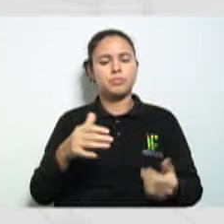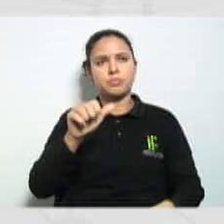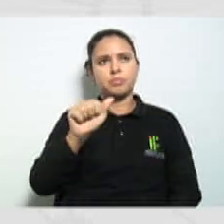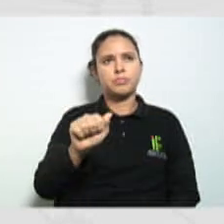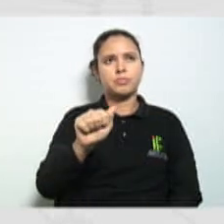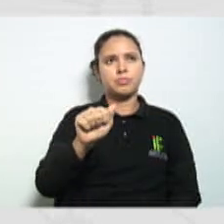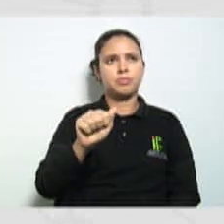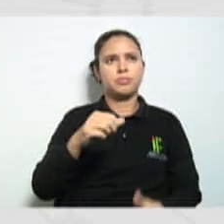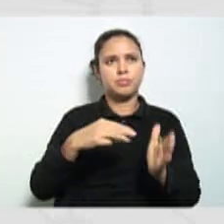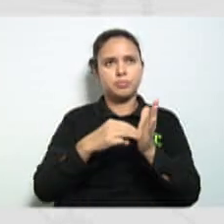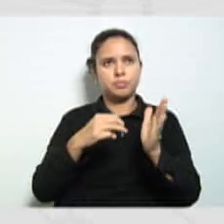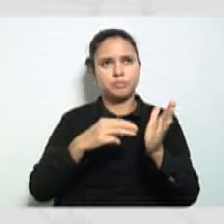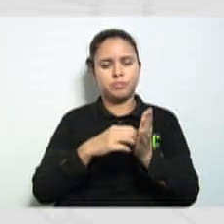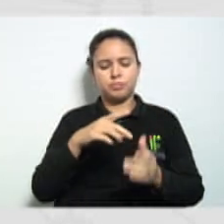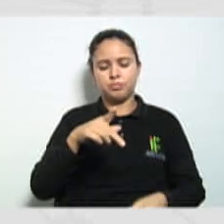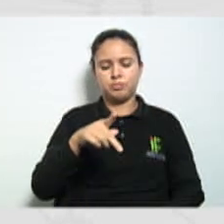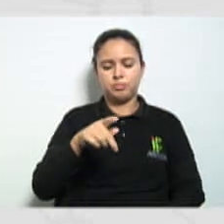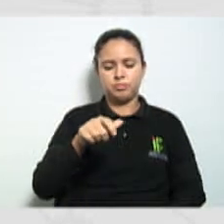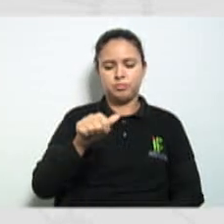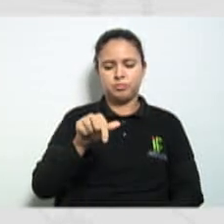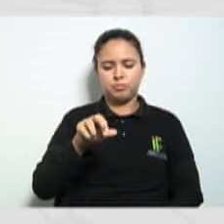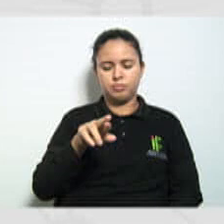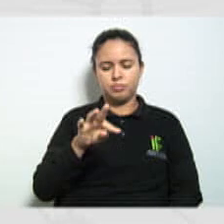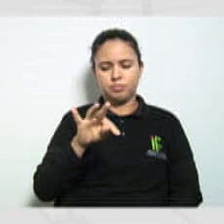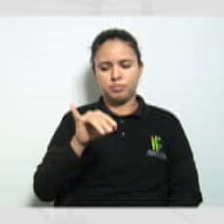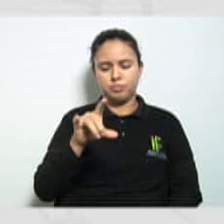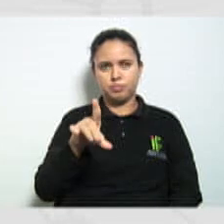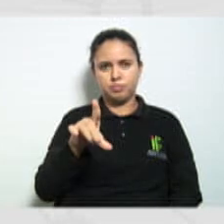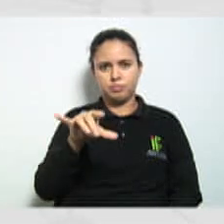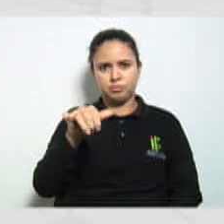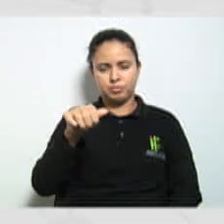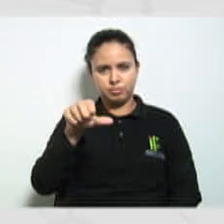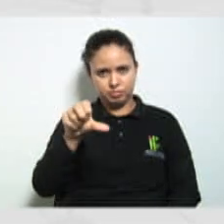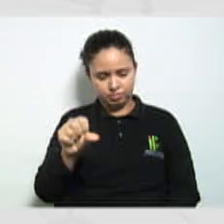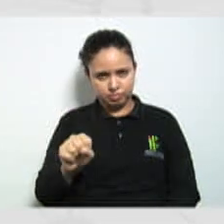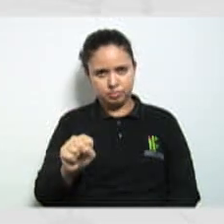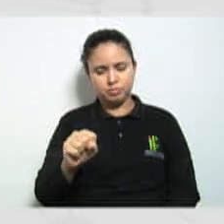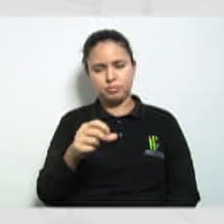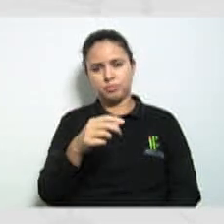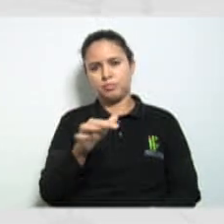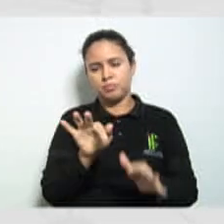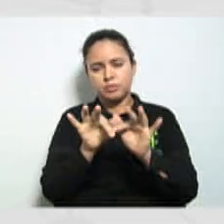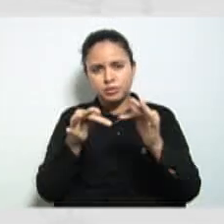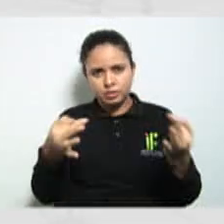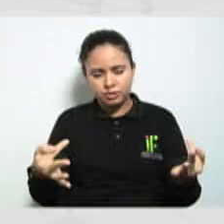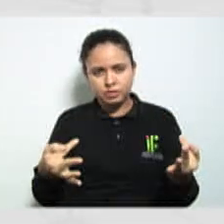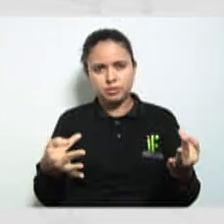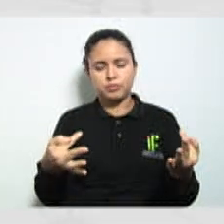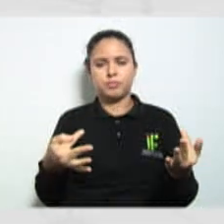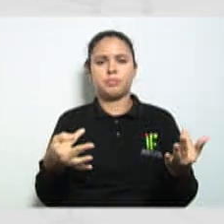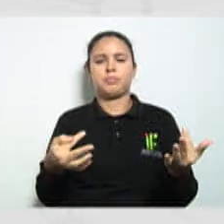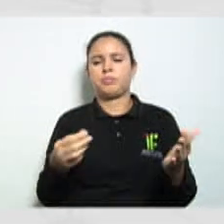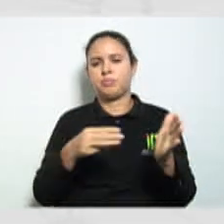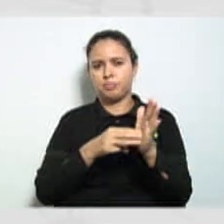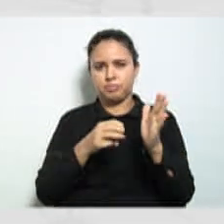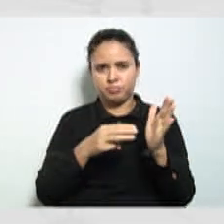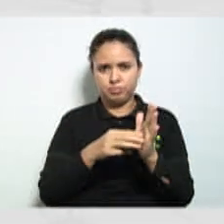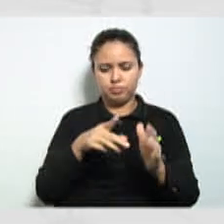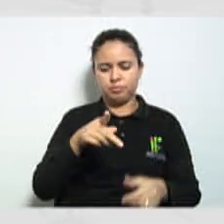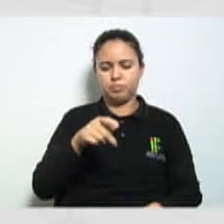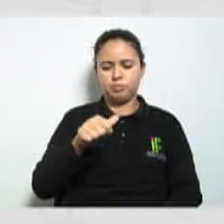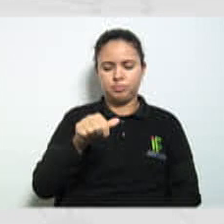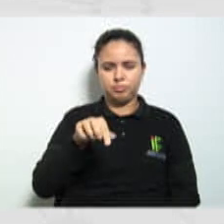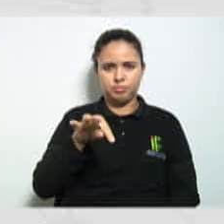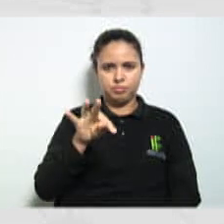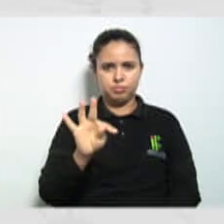A, é o método das partidas simples, é o método das partidas dobradas, letra C, método